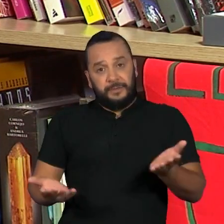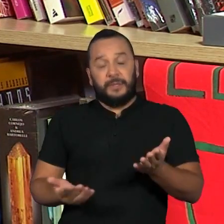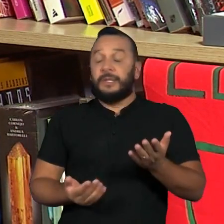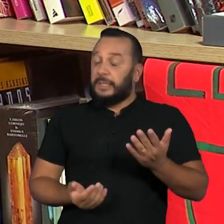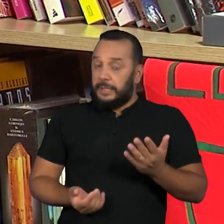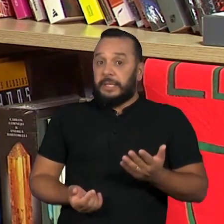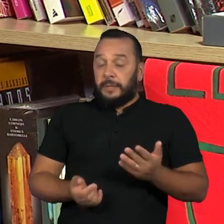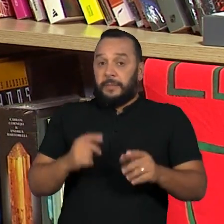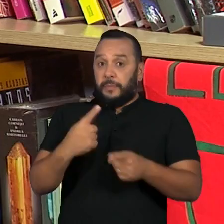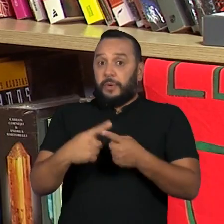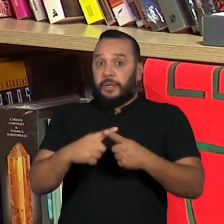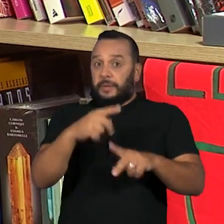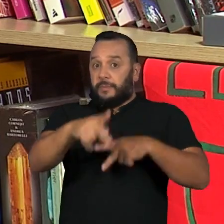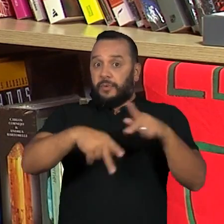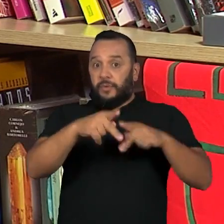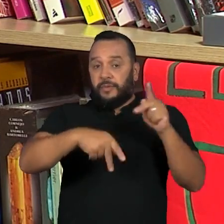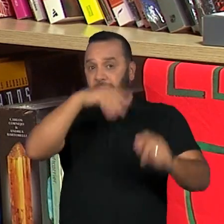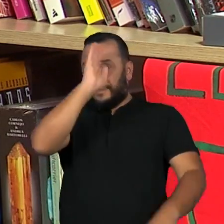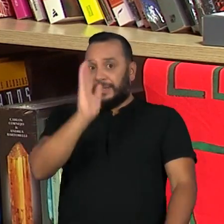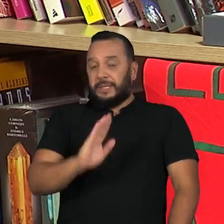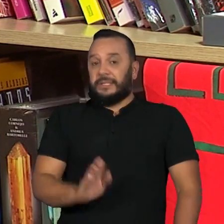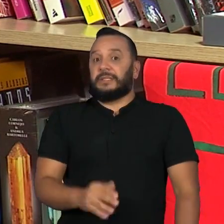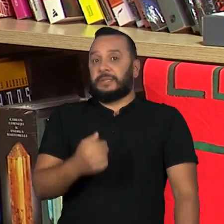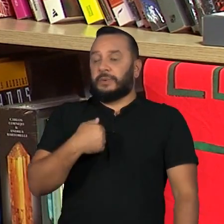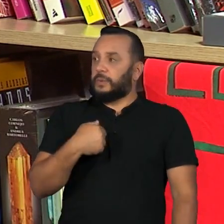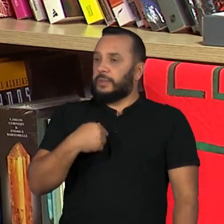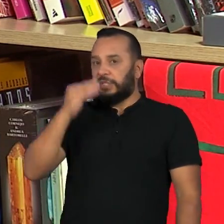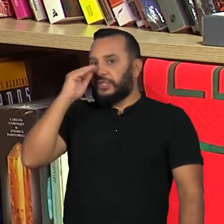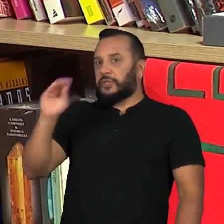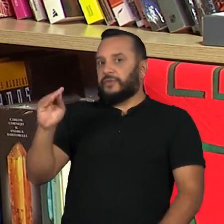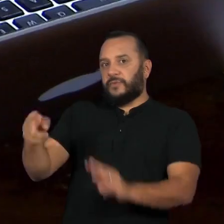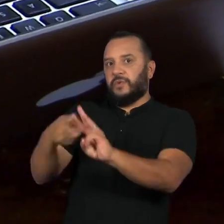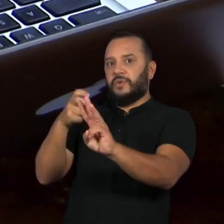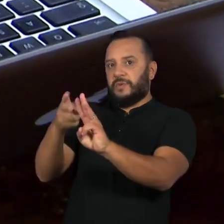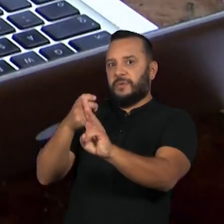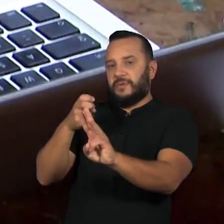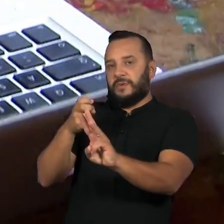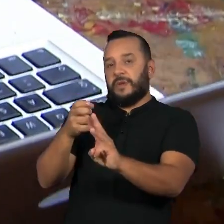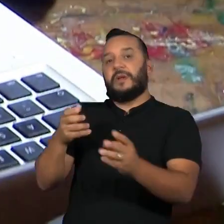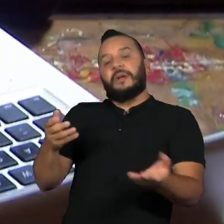indígenas e para essa riqueza de pensamento que está presente aqui.